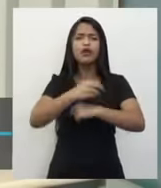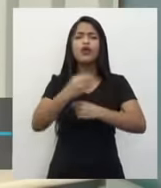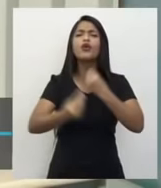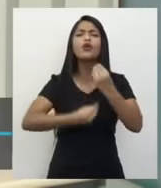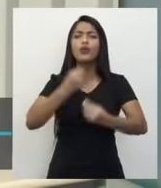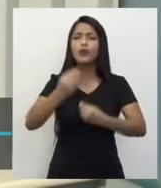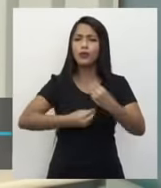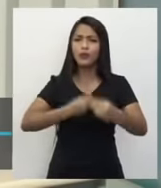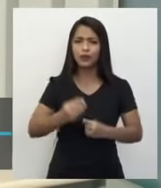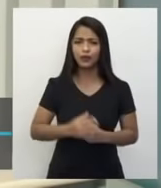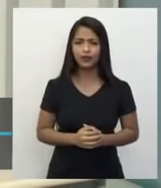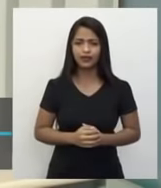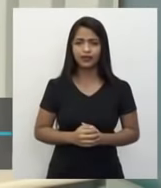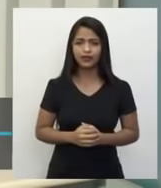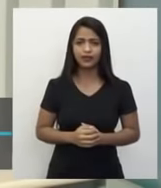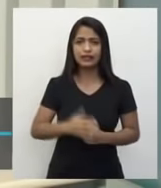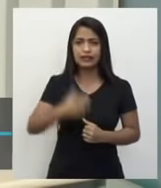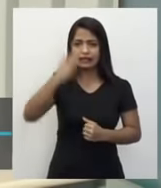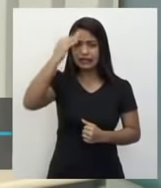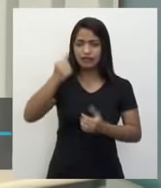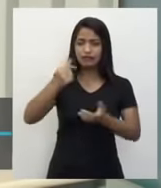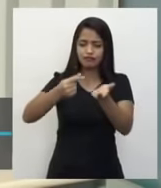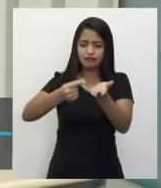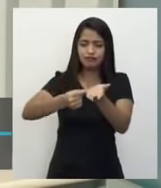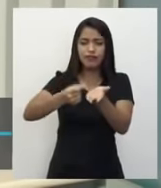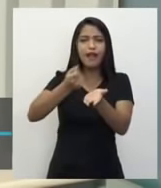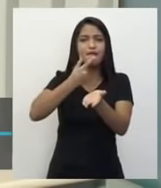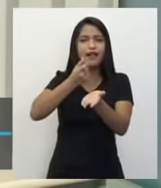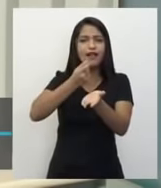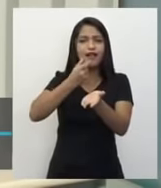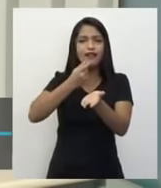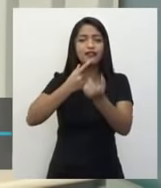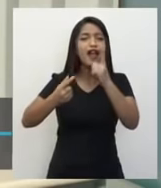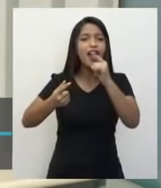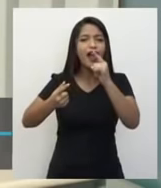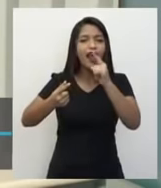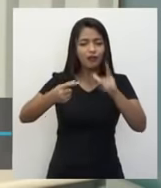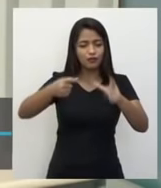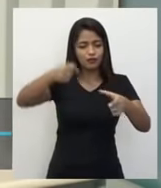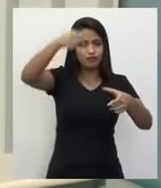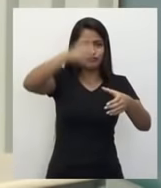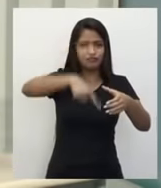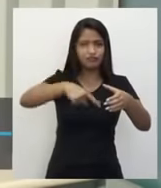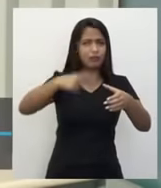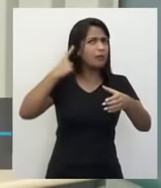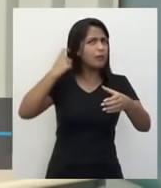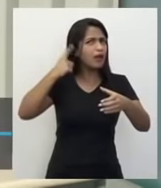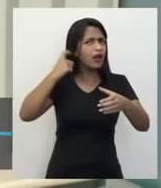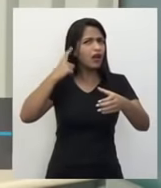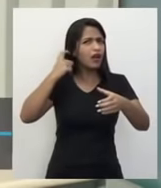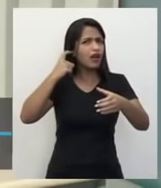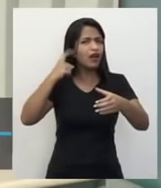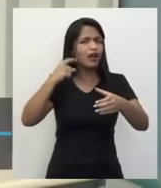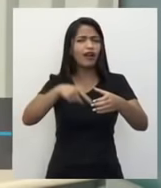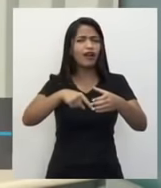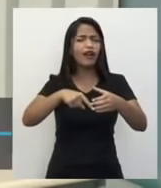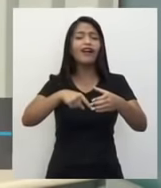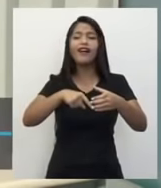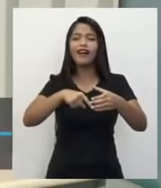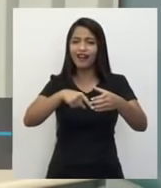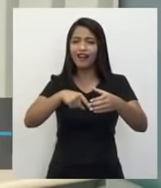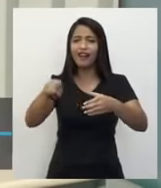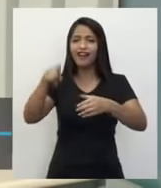aquelas aspirinas na água, aí fazia aquele barulhinho assim, shh. Eles usavam esse barulho para fazer de conta que eram